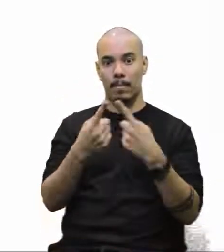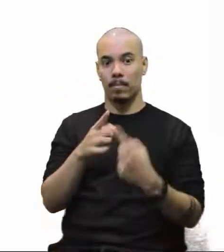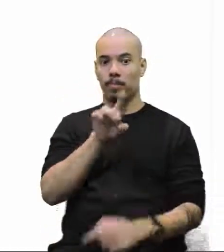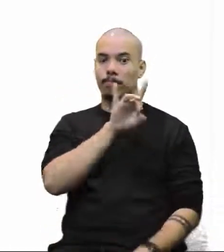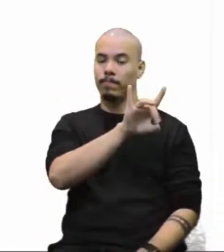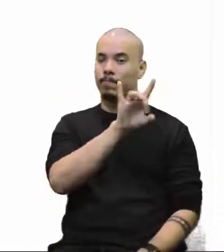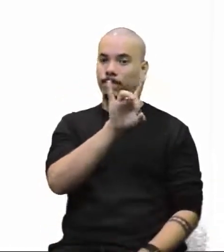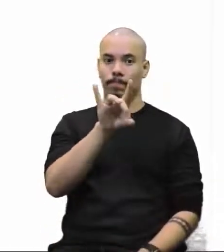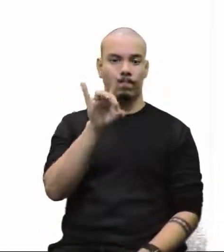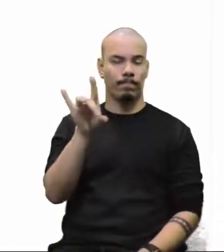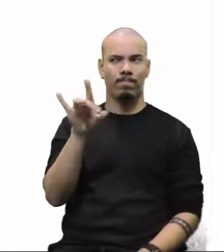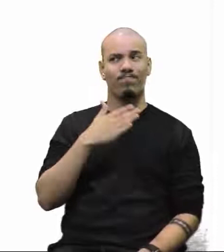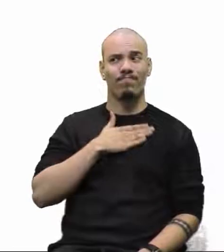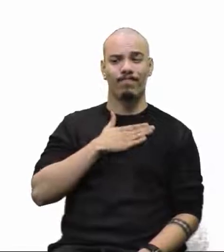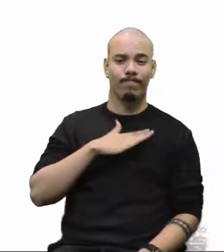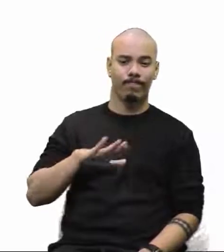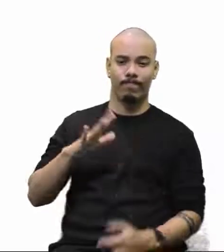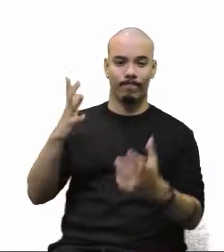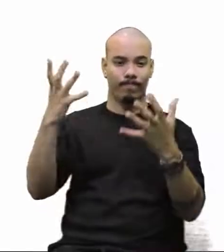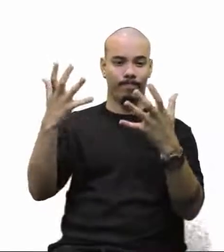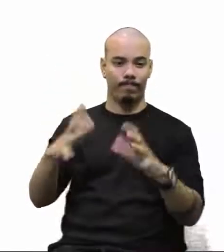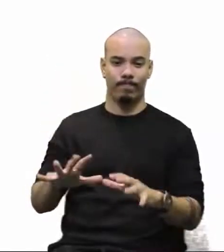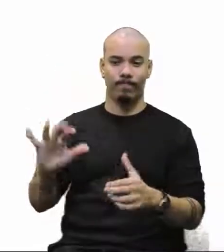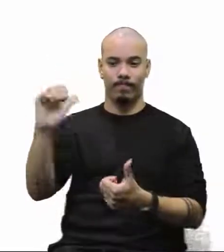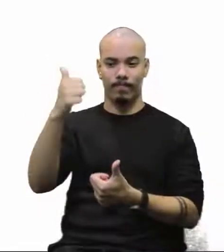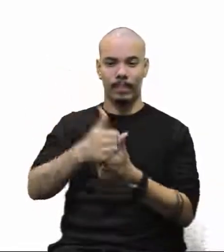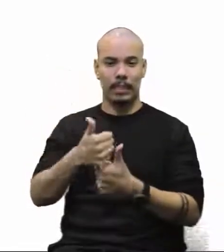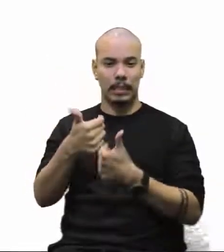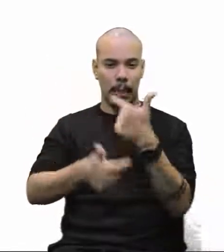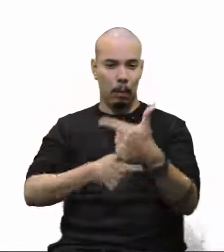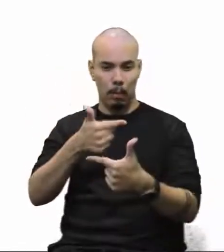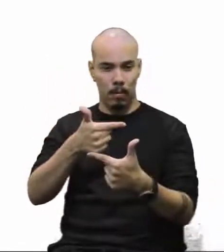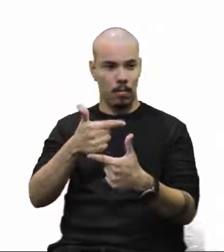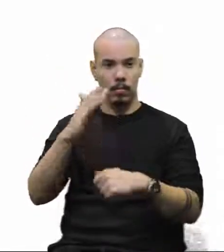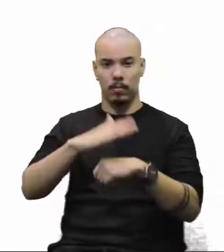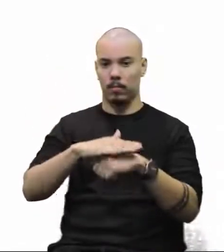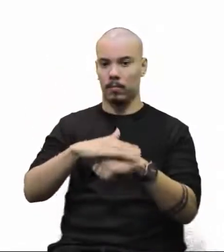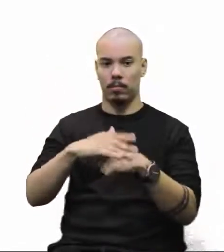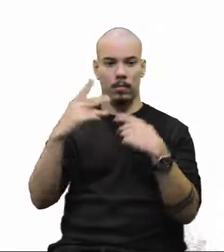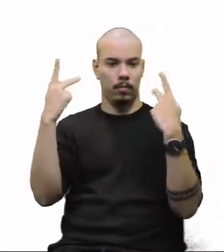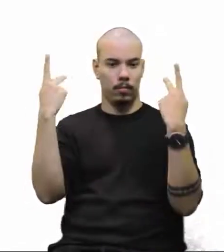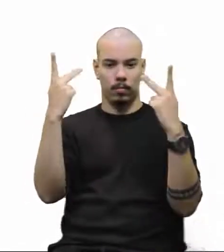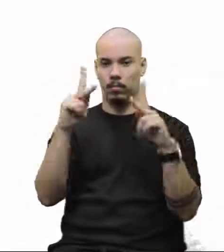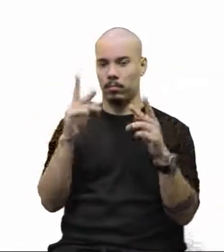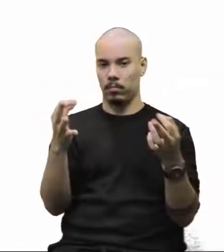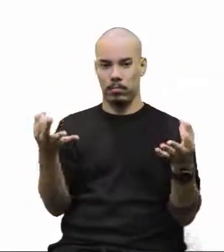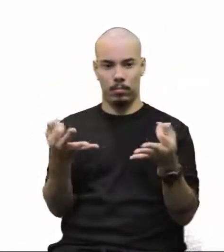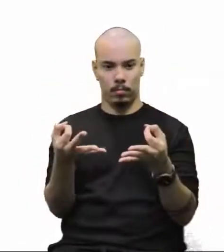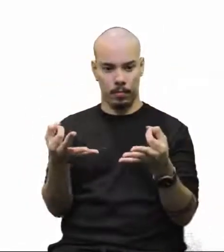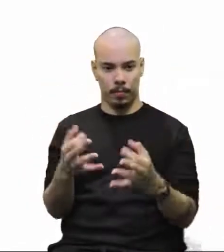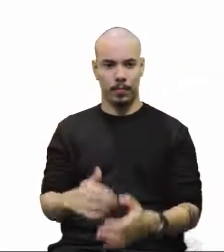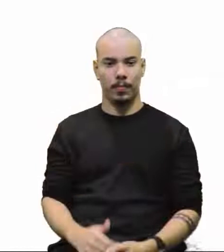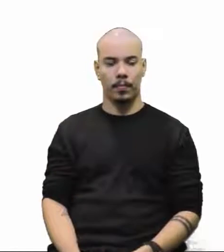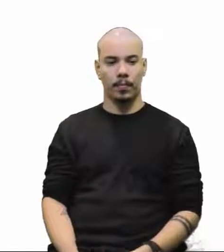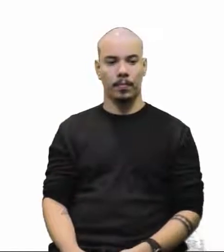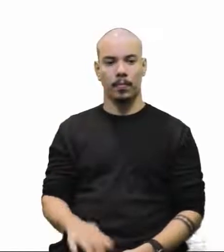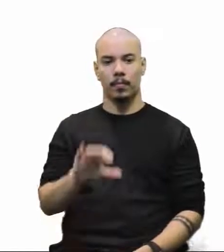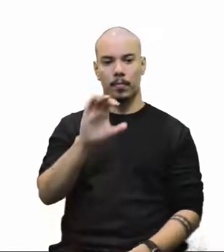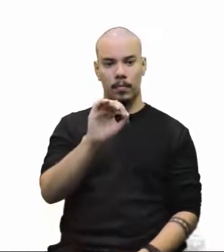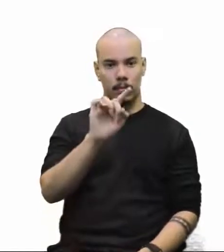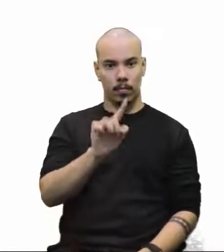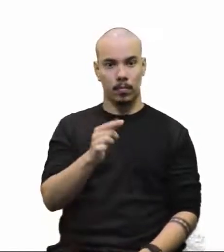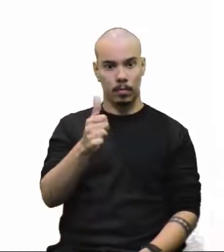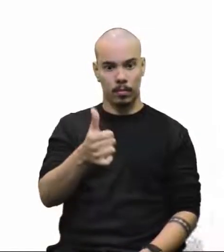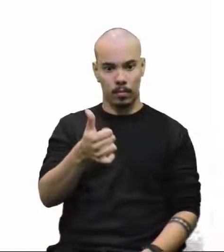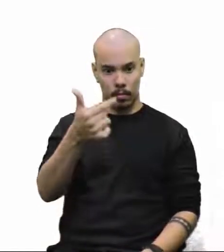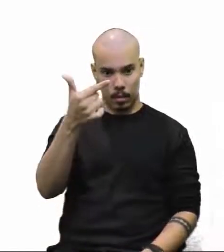né? Não gosto, não quero, vou substituir, vou ter trabalho, mas eu vou fazer do meu jeito. Perfeito, olha aí. 0,12 é a